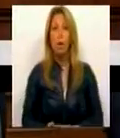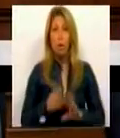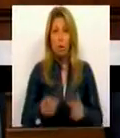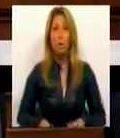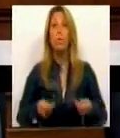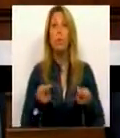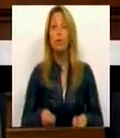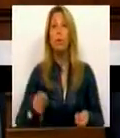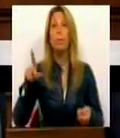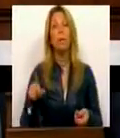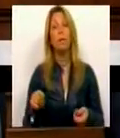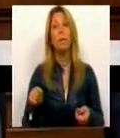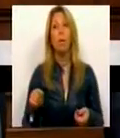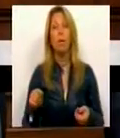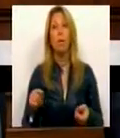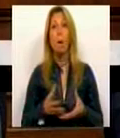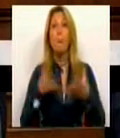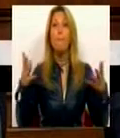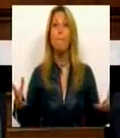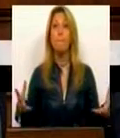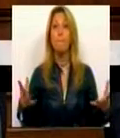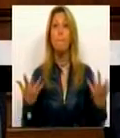investimento, quer também para uma maior